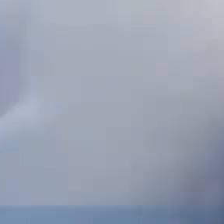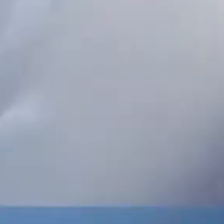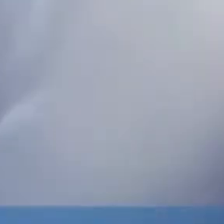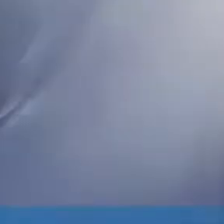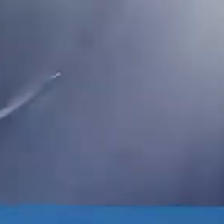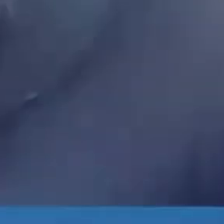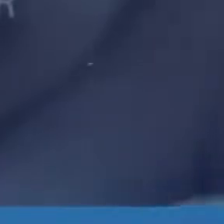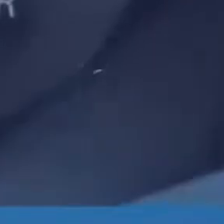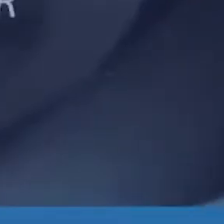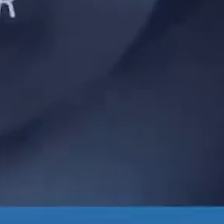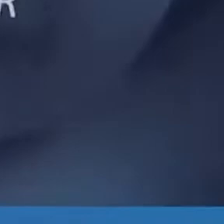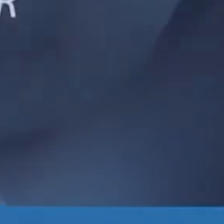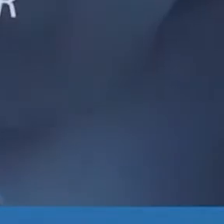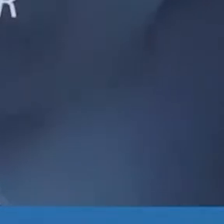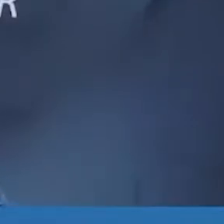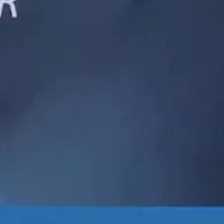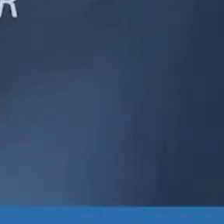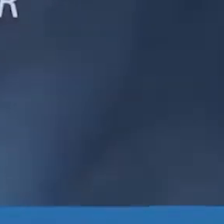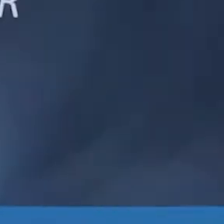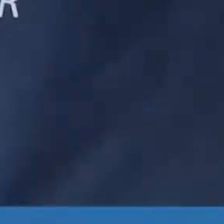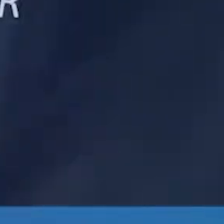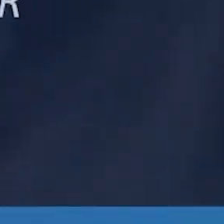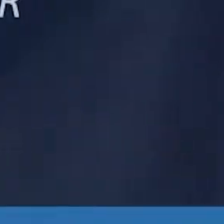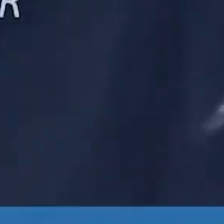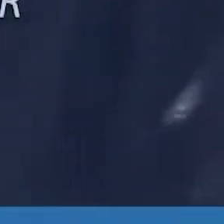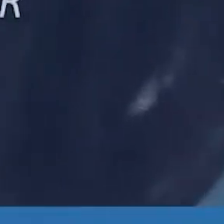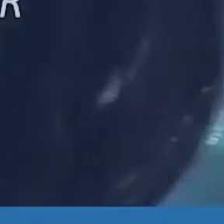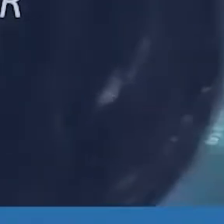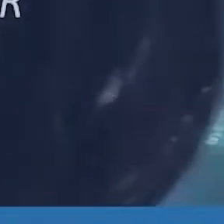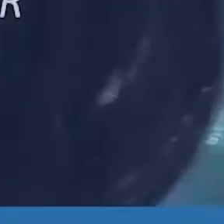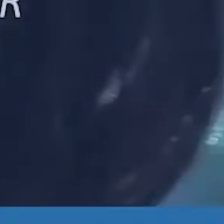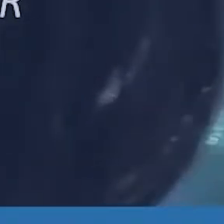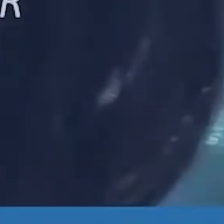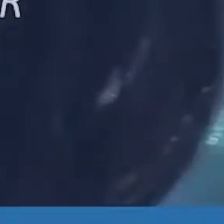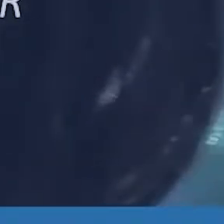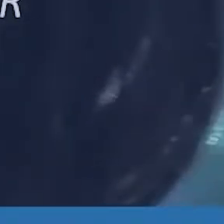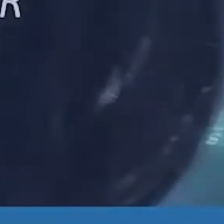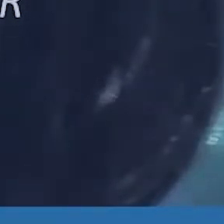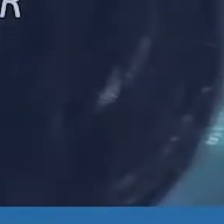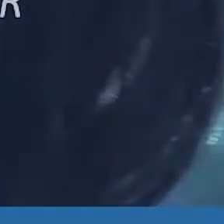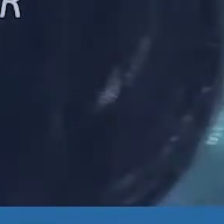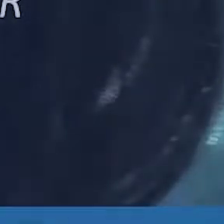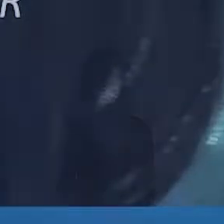enquanto não passa conheça um novo jeito qualy de ajudar